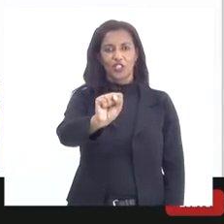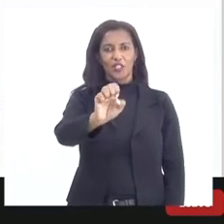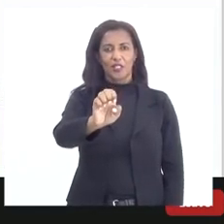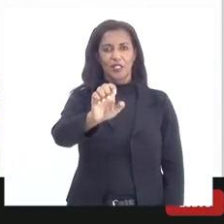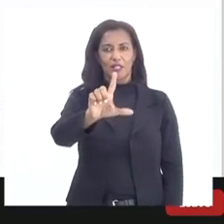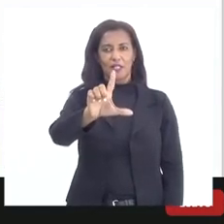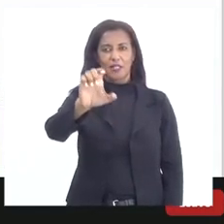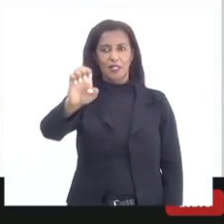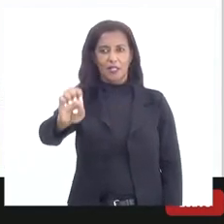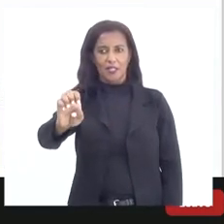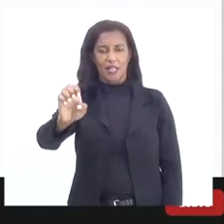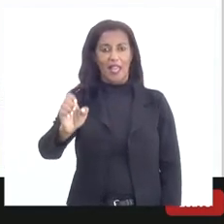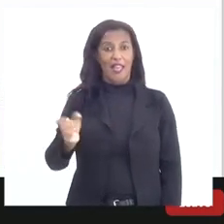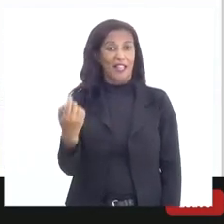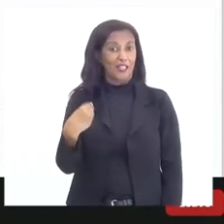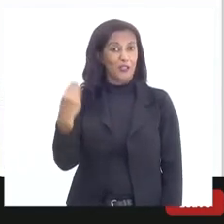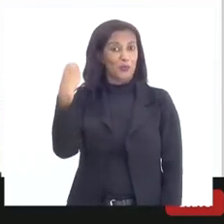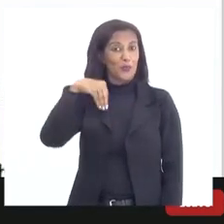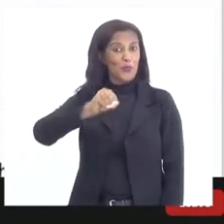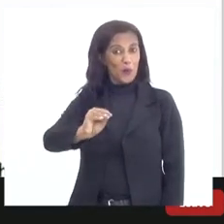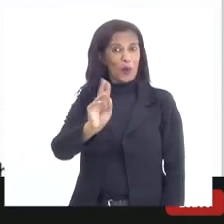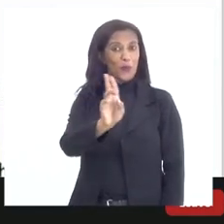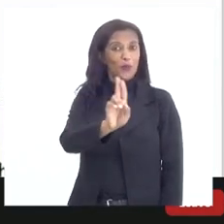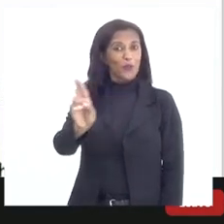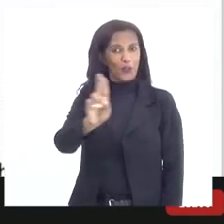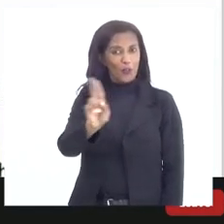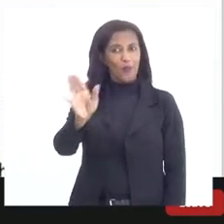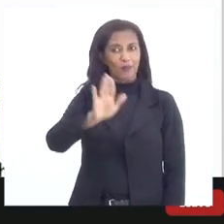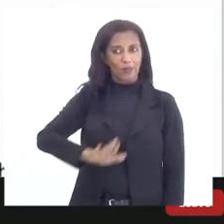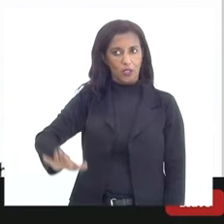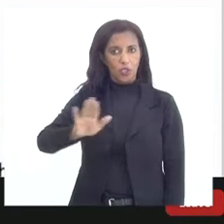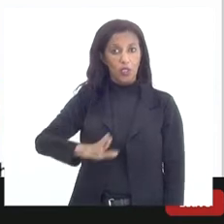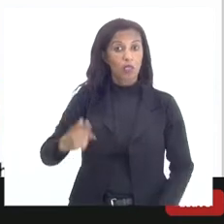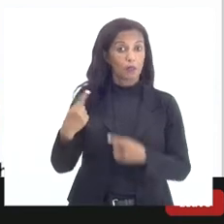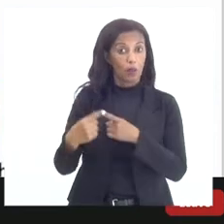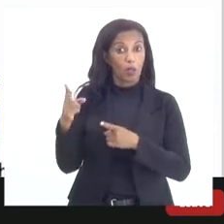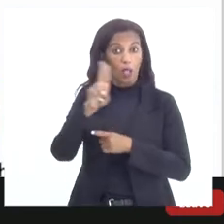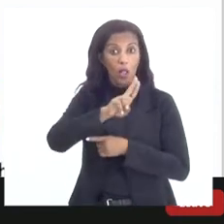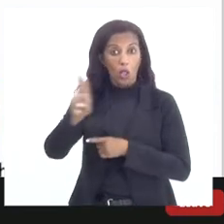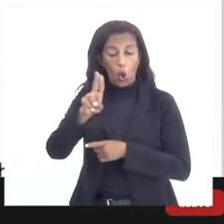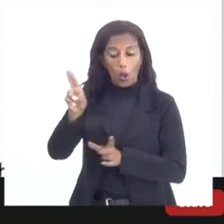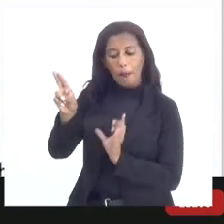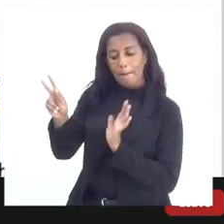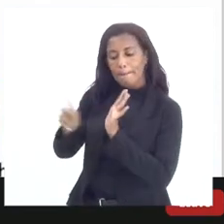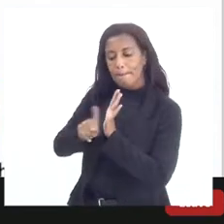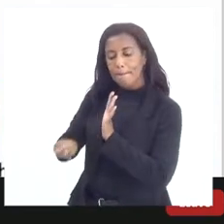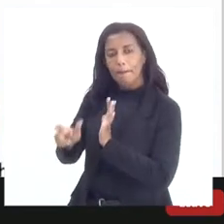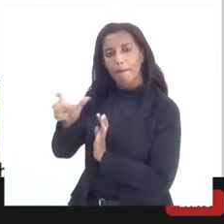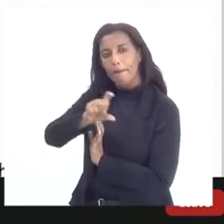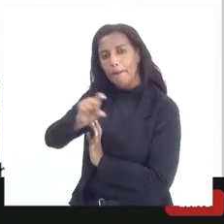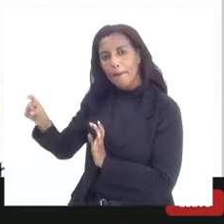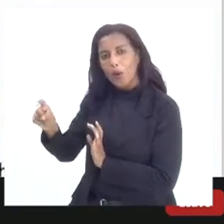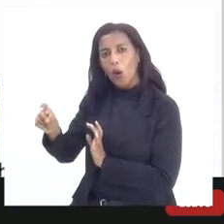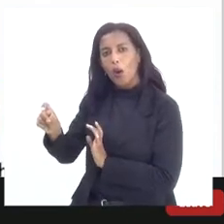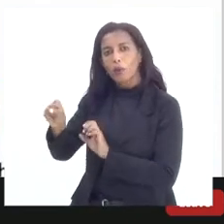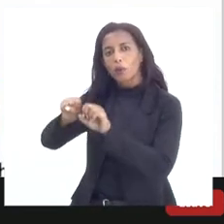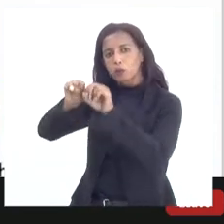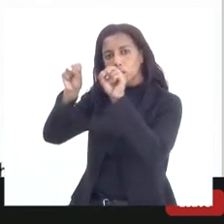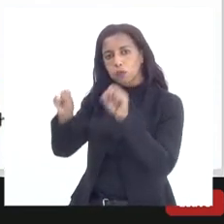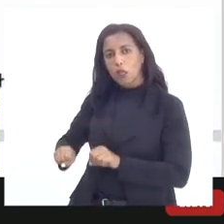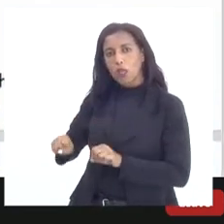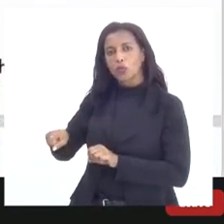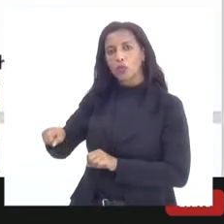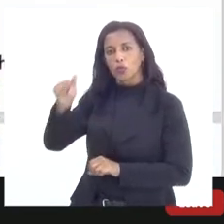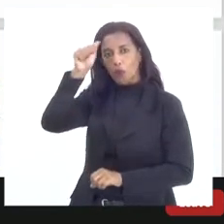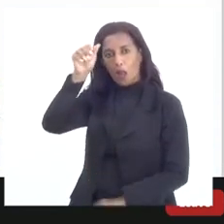gente coloca o nome das crianças, o rosto das crianças, porque o nome é uma coisa importante, né, para as culturas africanas, e